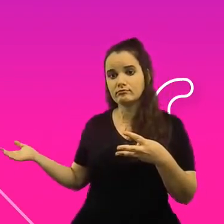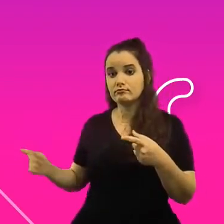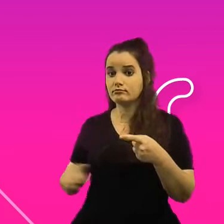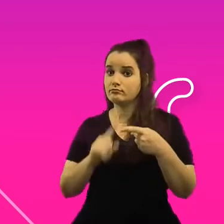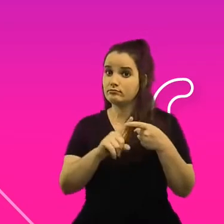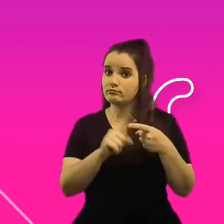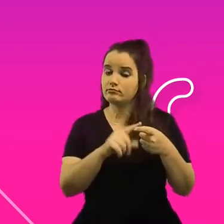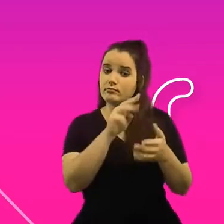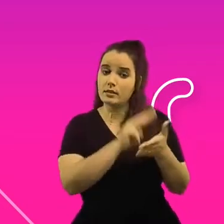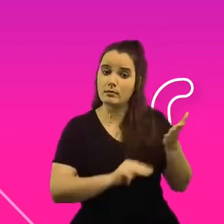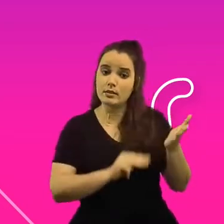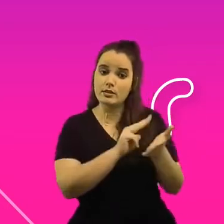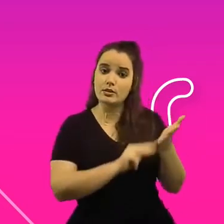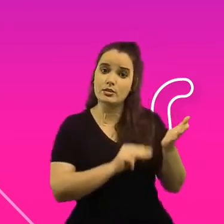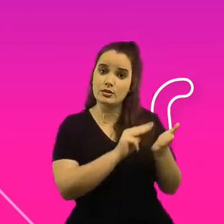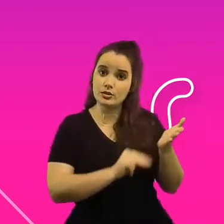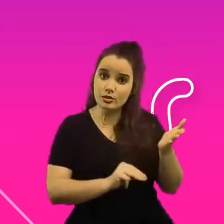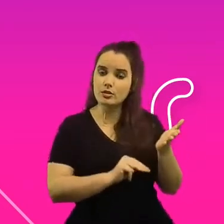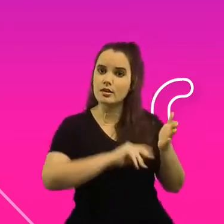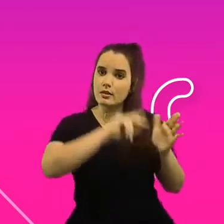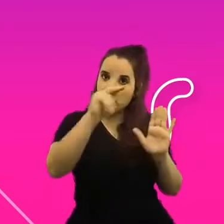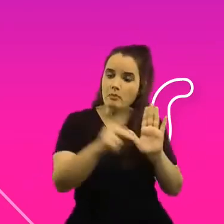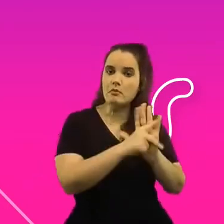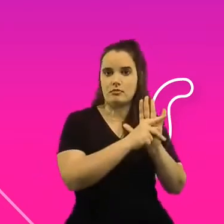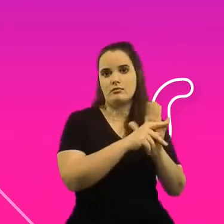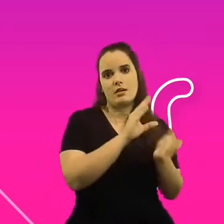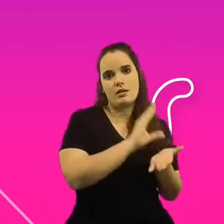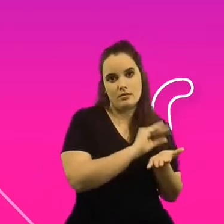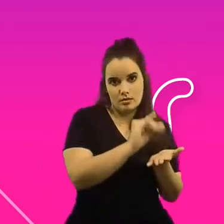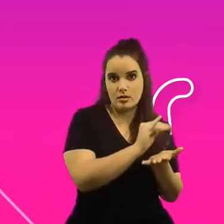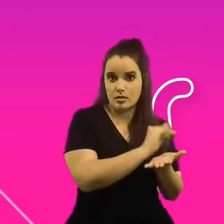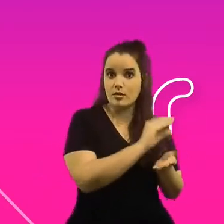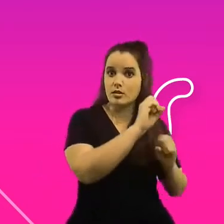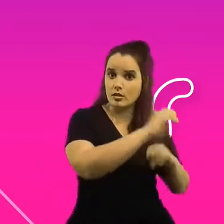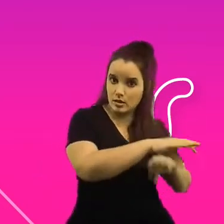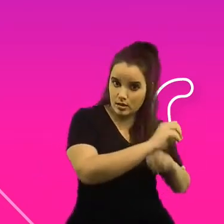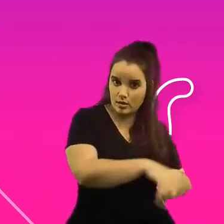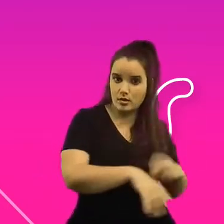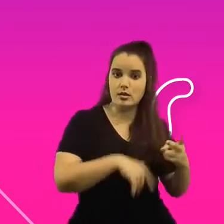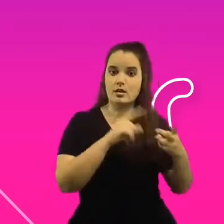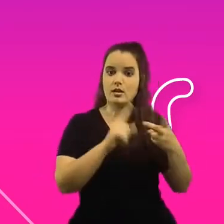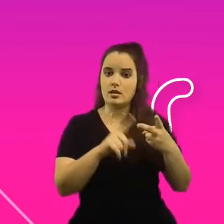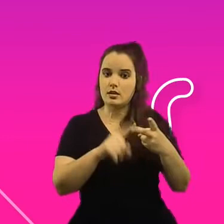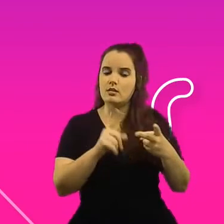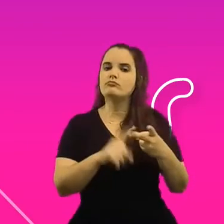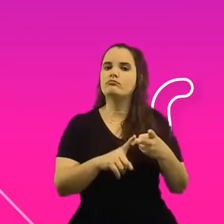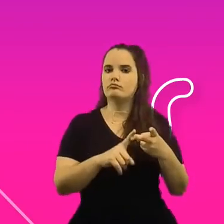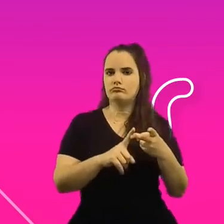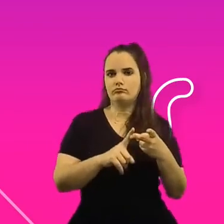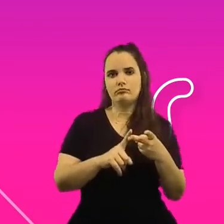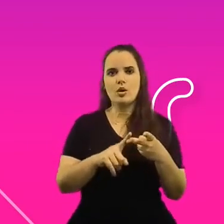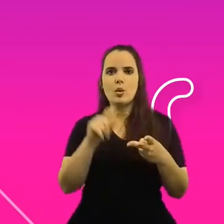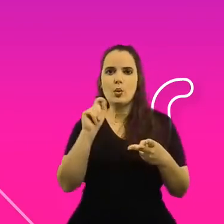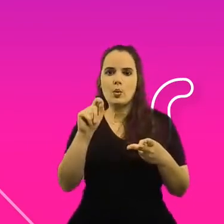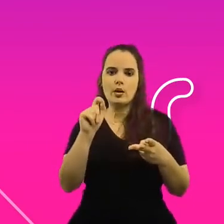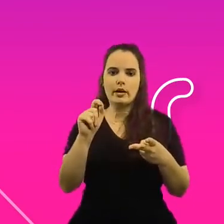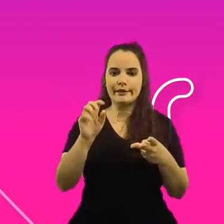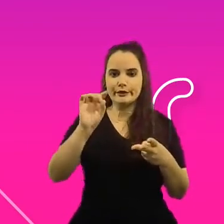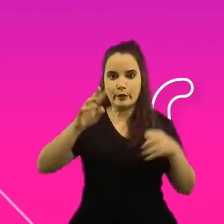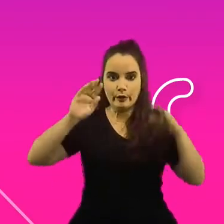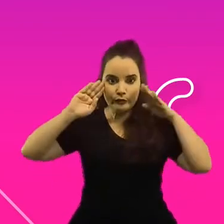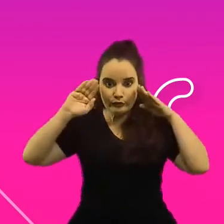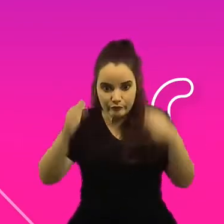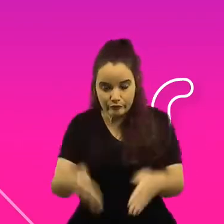dados, uma abordagem de educação em dados que vai muito além do data literacy, e ela inclui ética e o nosso papel